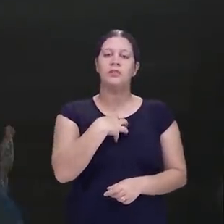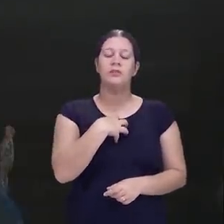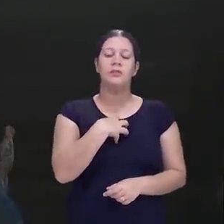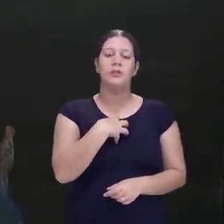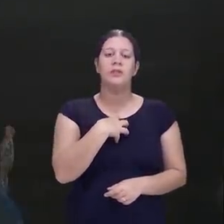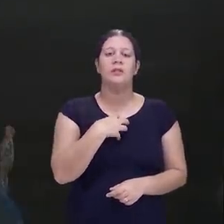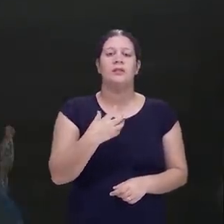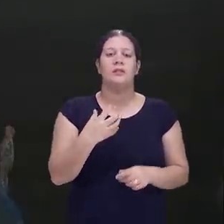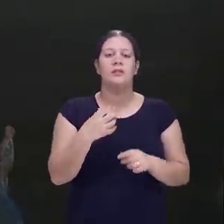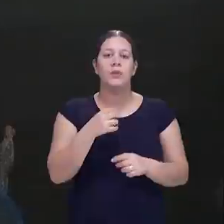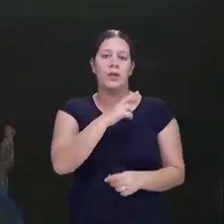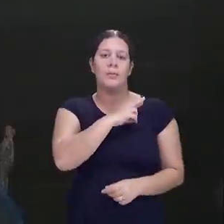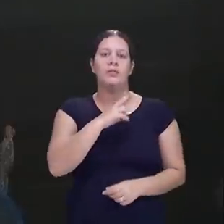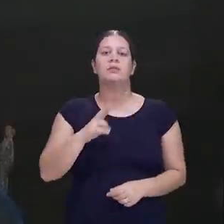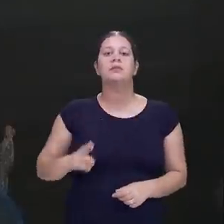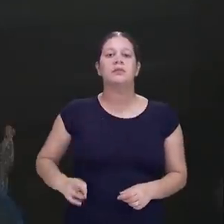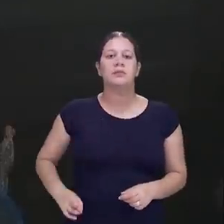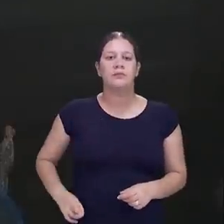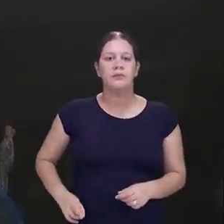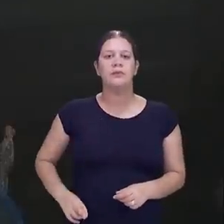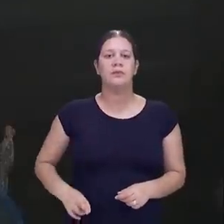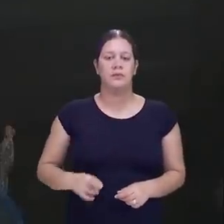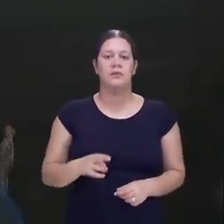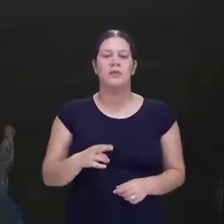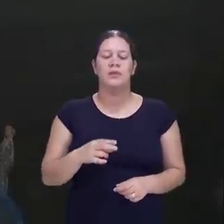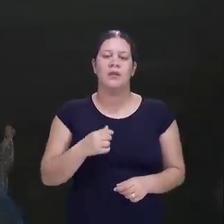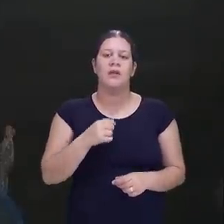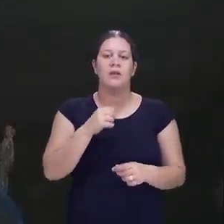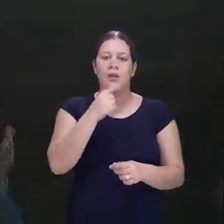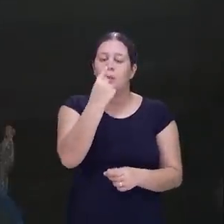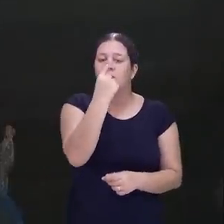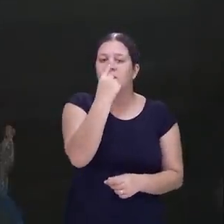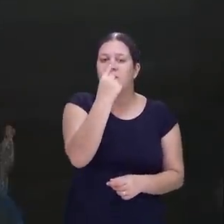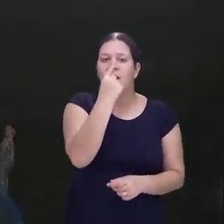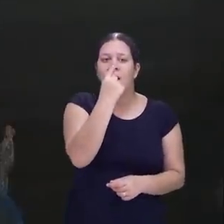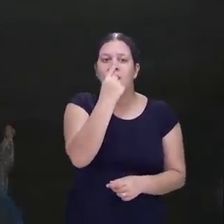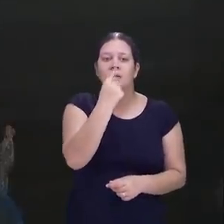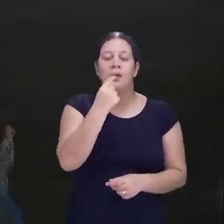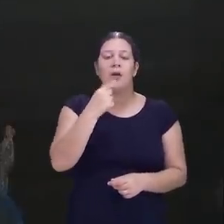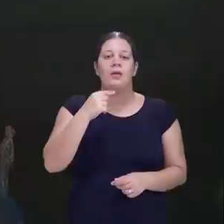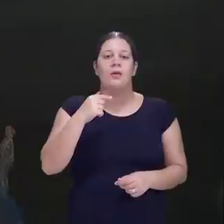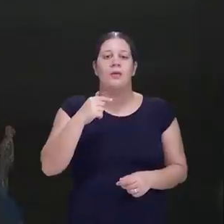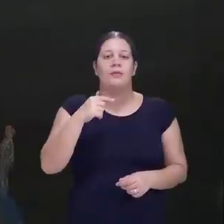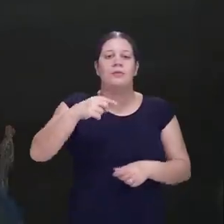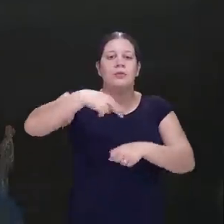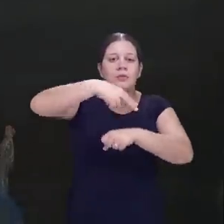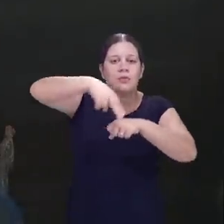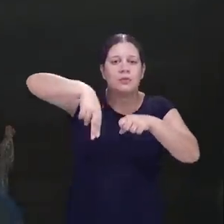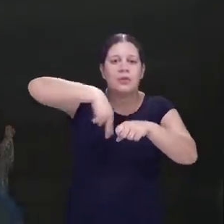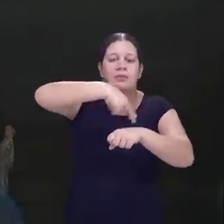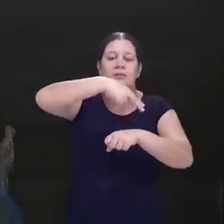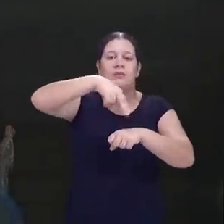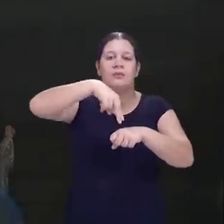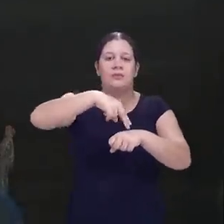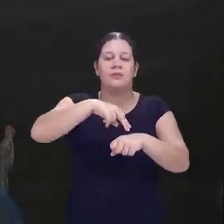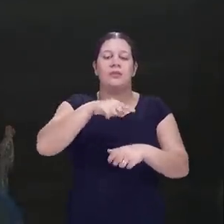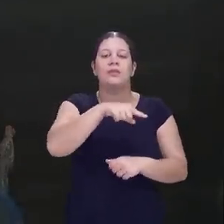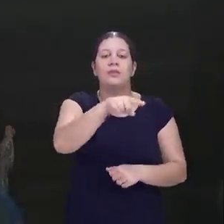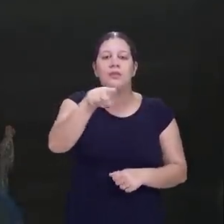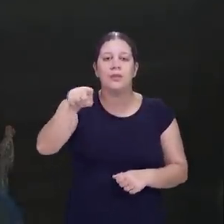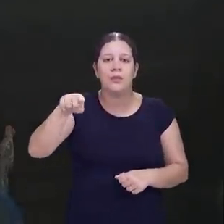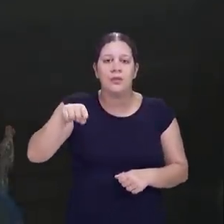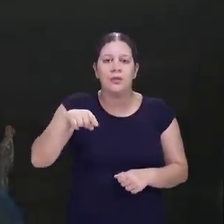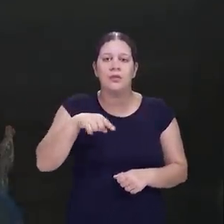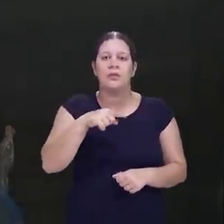um certo representação, uma certa afinidade nesse caso. Então, nação tem muito